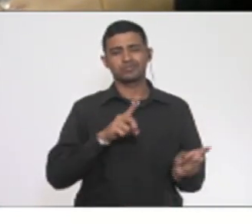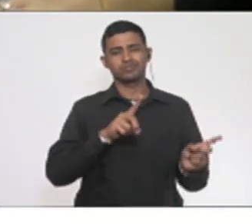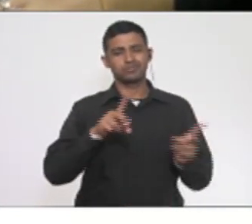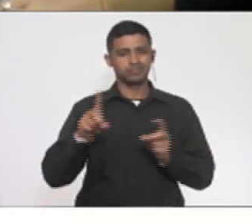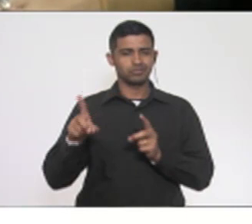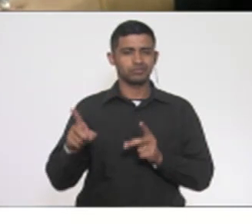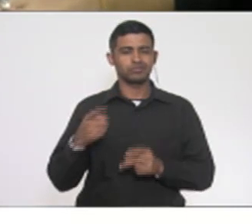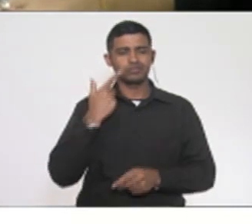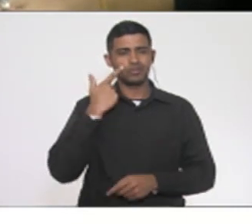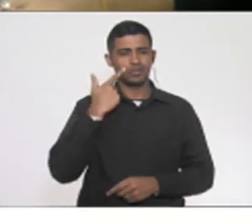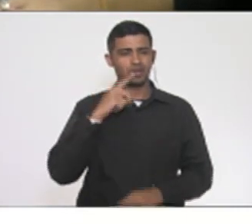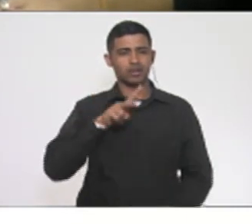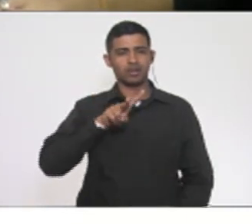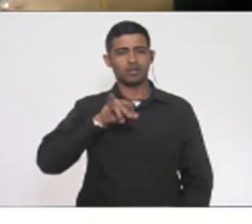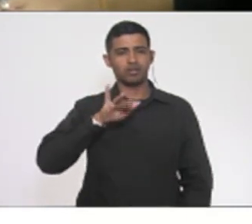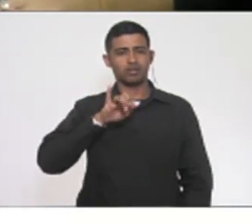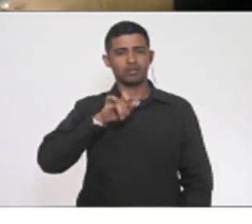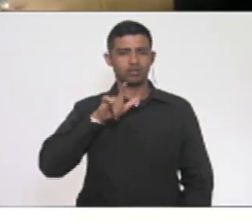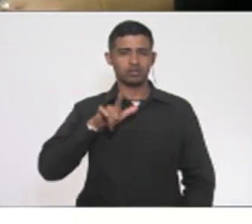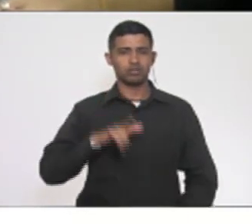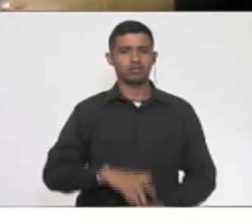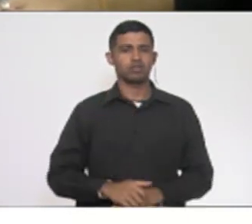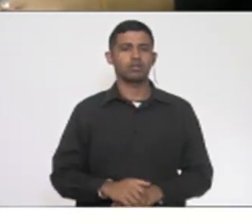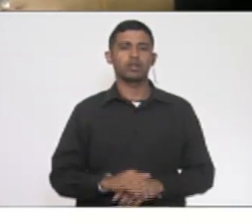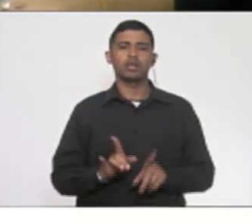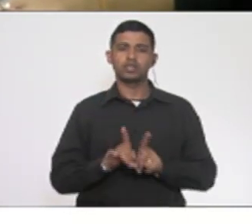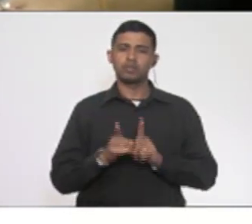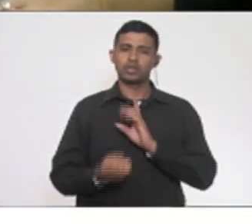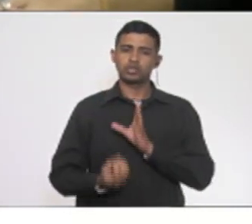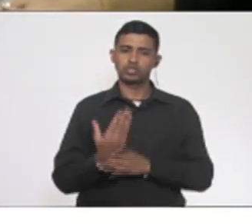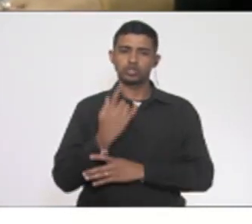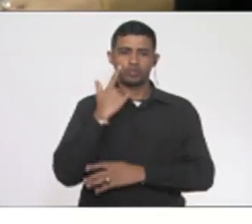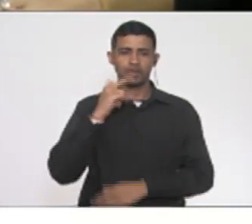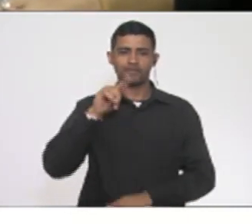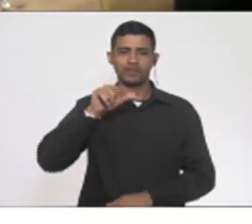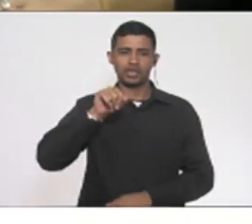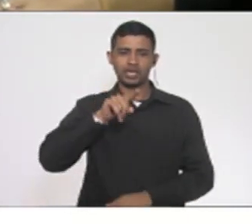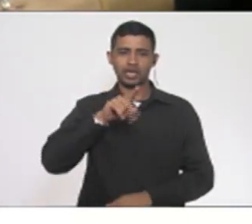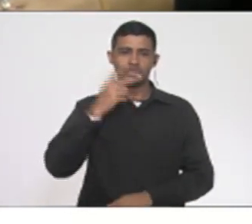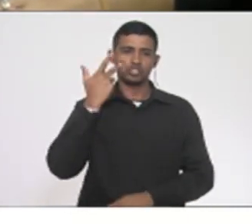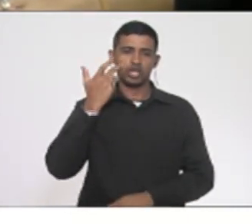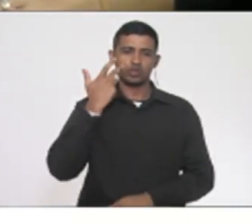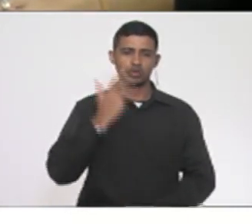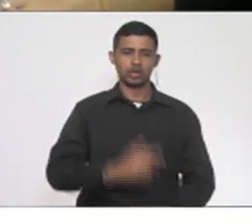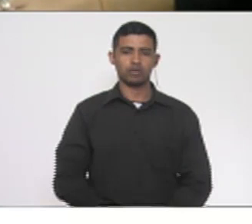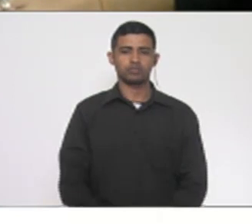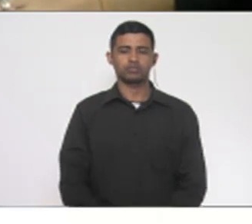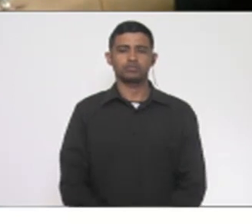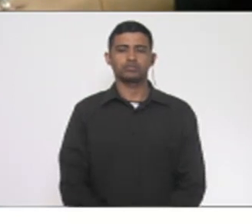pontos virtuais, isso eu vou explicar um pouquinho mais à frente, e o surgimento de hubs de gás natural que permita o uso eficiente da infraestrutura.